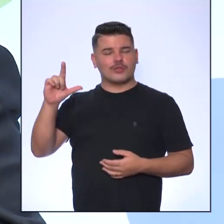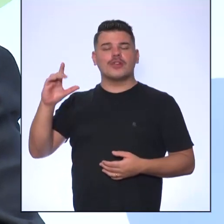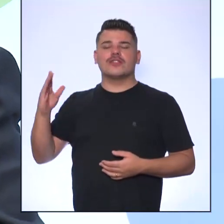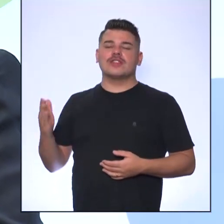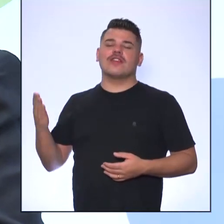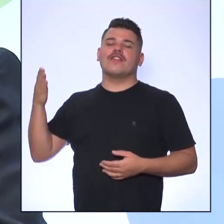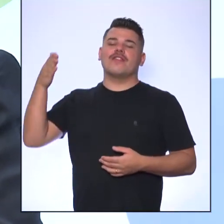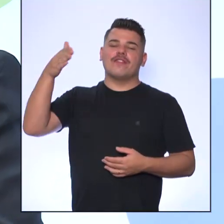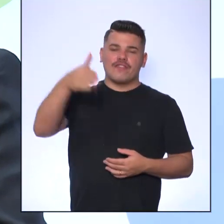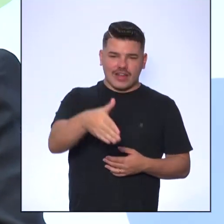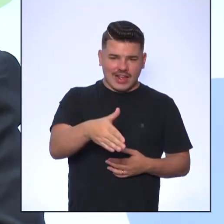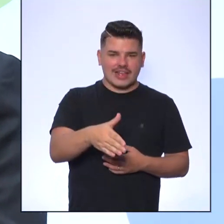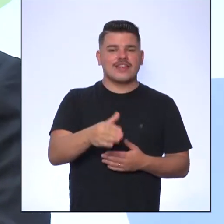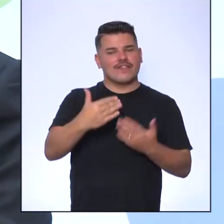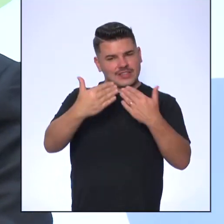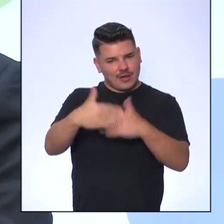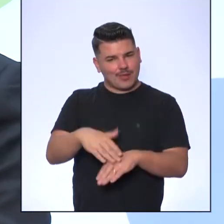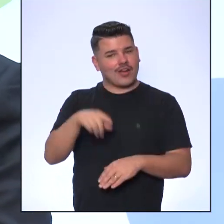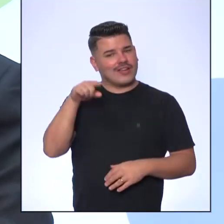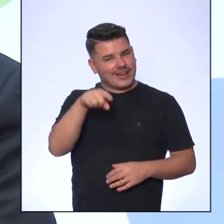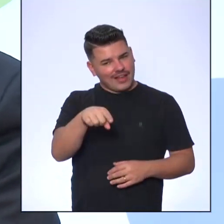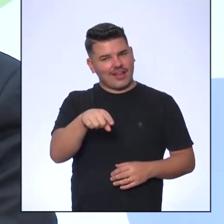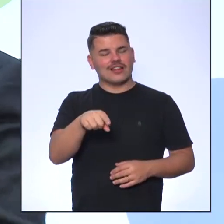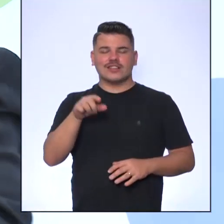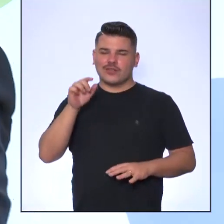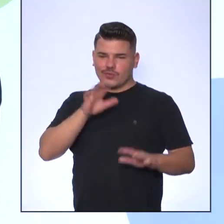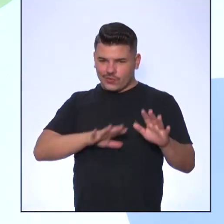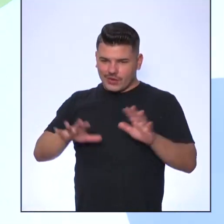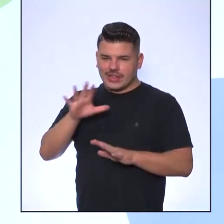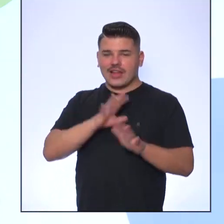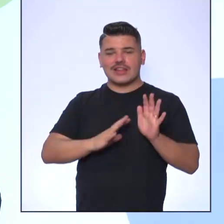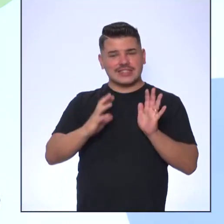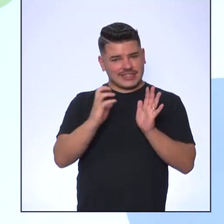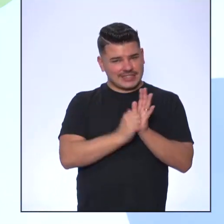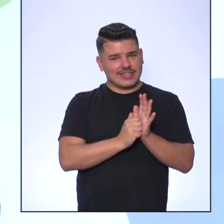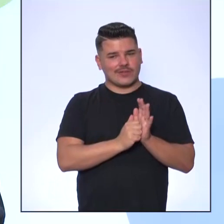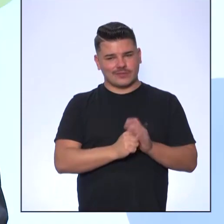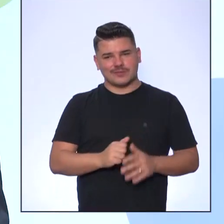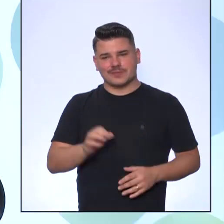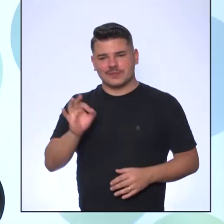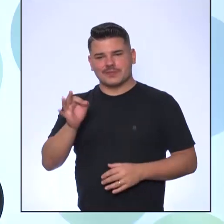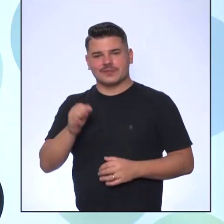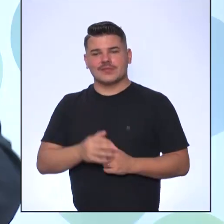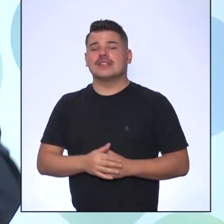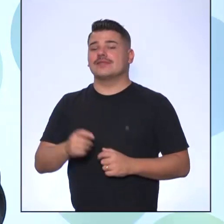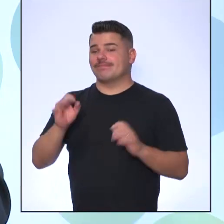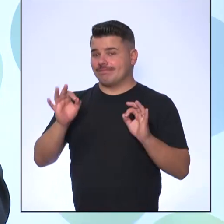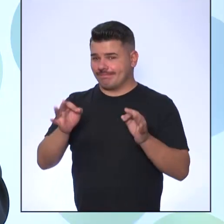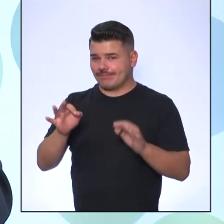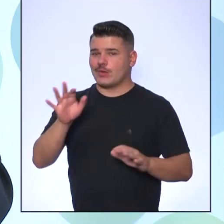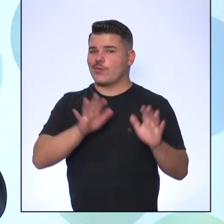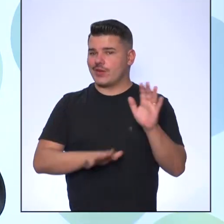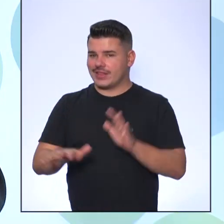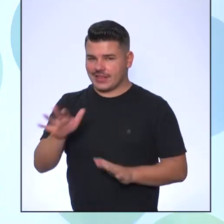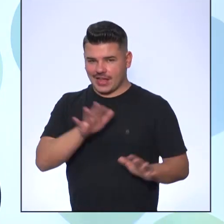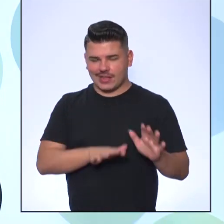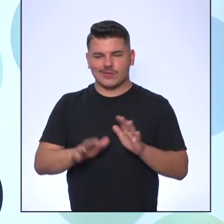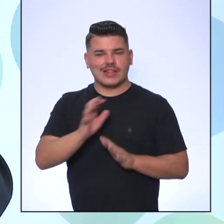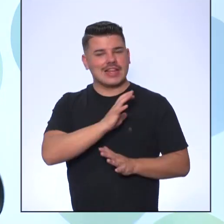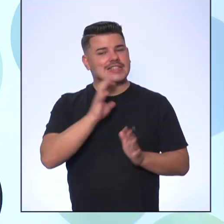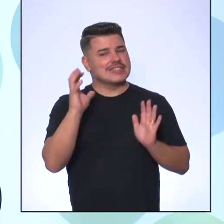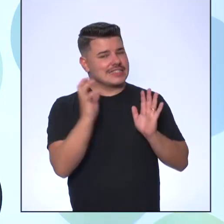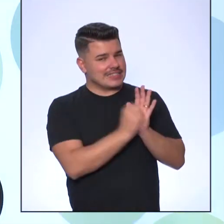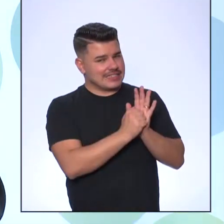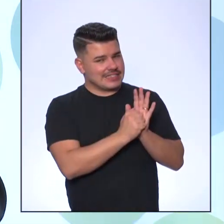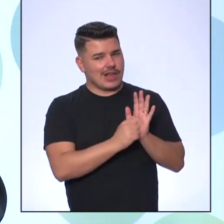você fizer a inscrição. Tem que tomar muito cuidado na hora que você está fazendo a inscrição, não é, Cláudio? Muito cuidado. Mais uma vez, voltando à questão da inscrição, né?